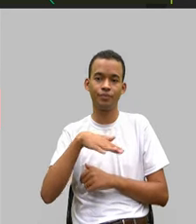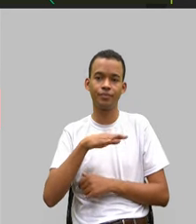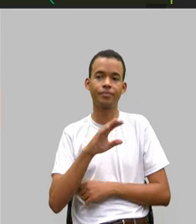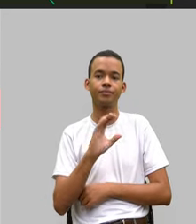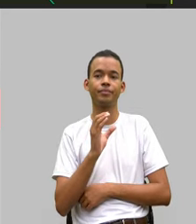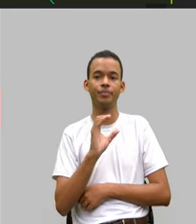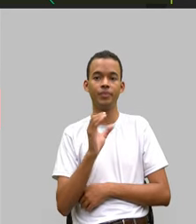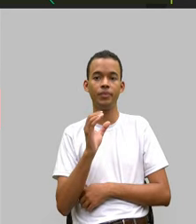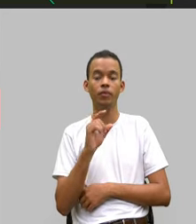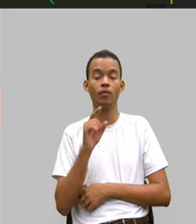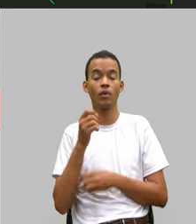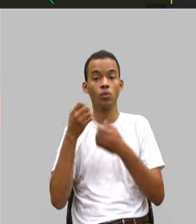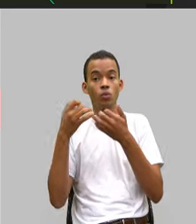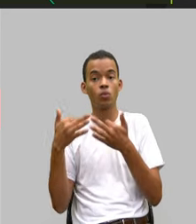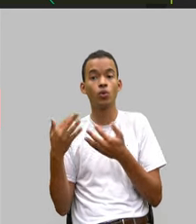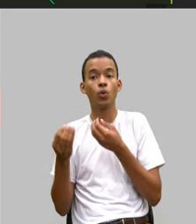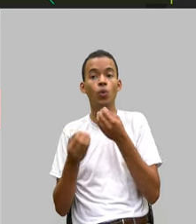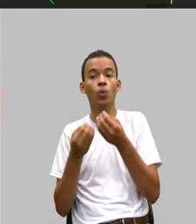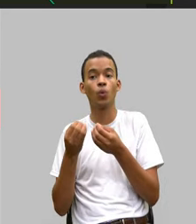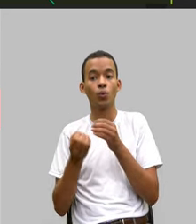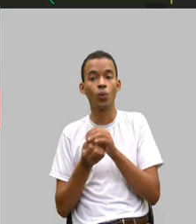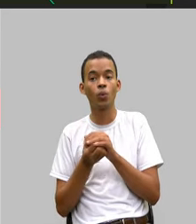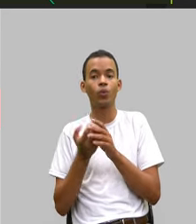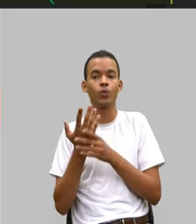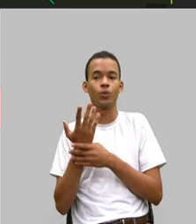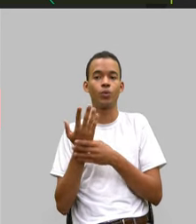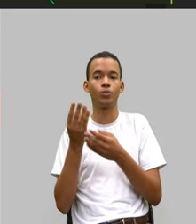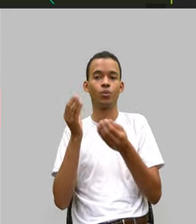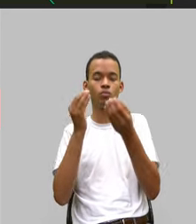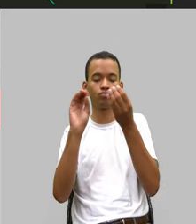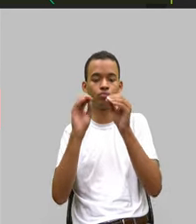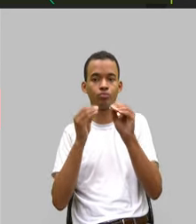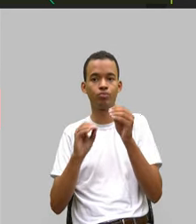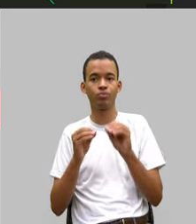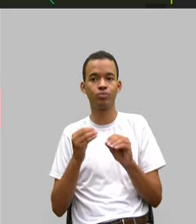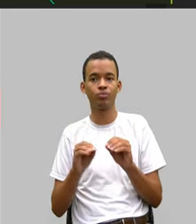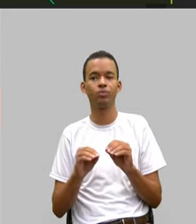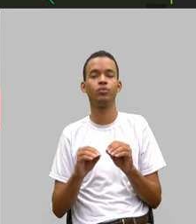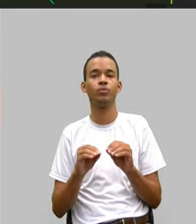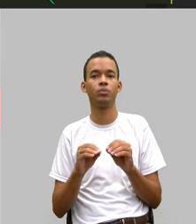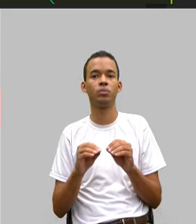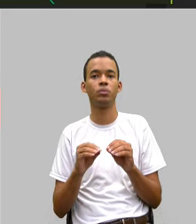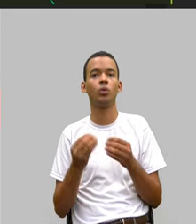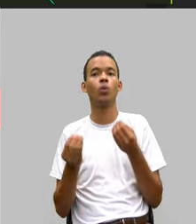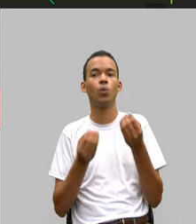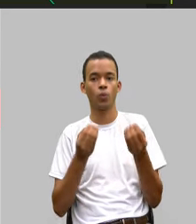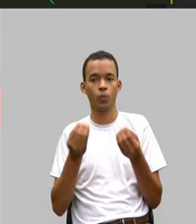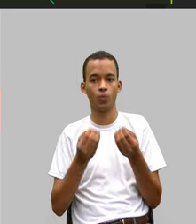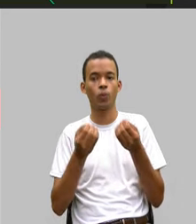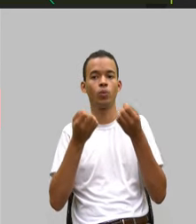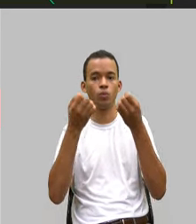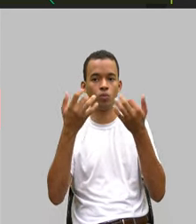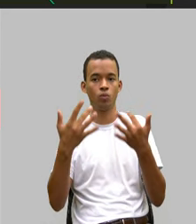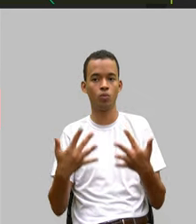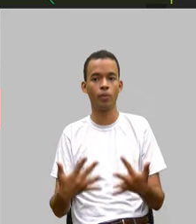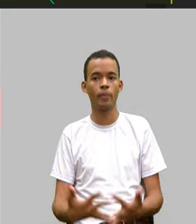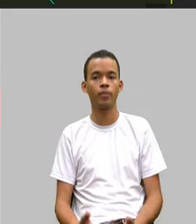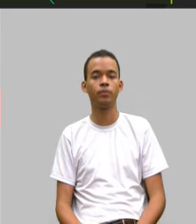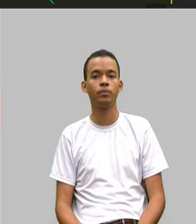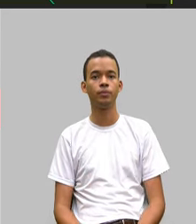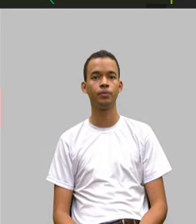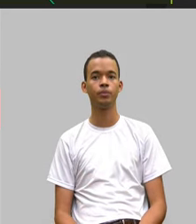eh foi sumarizado todas essas evidências que hoje a gente já trouxe aqui pode f passar para mim